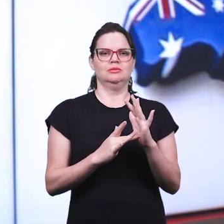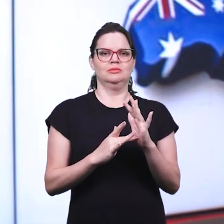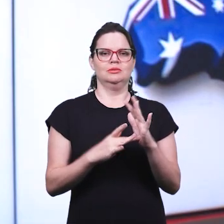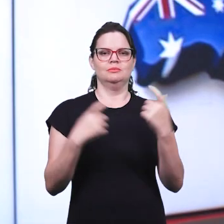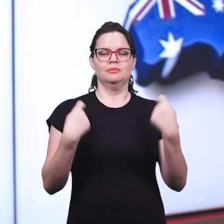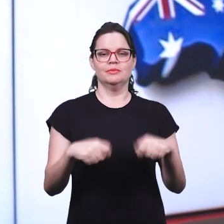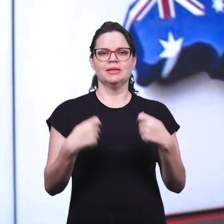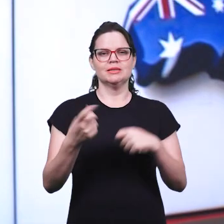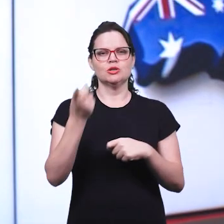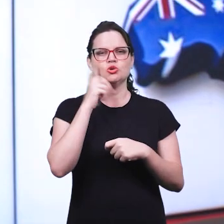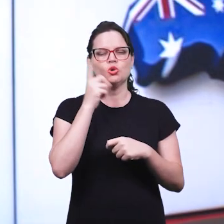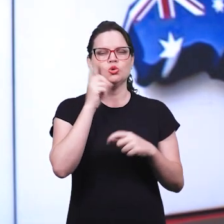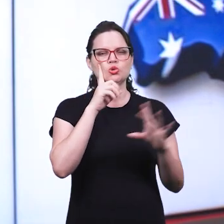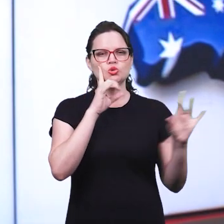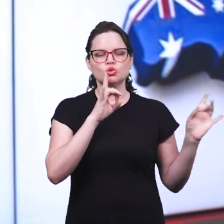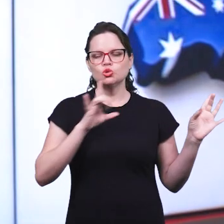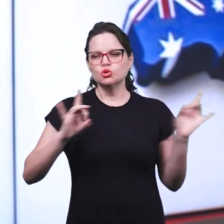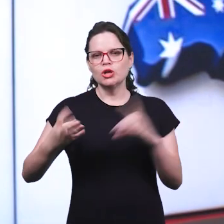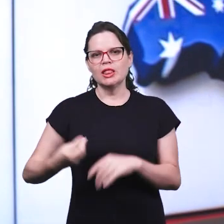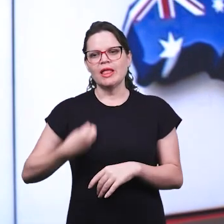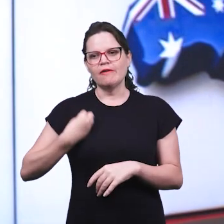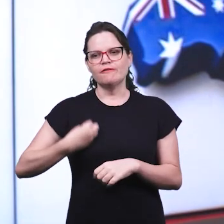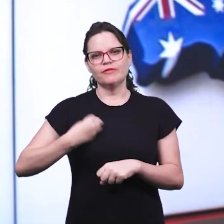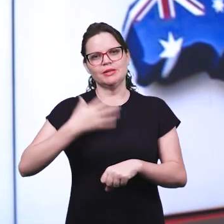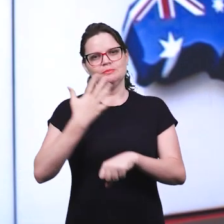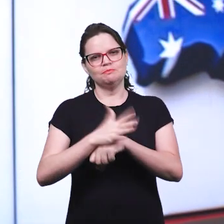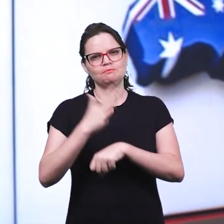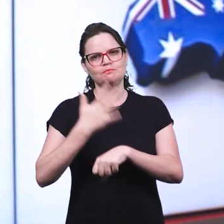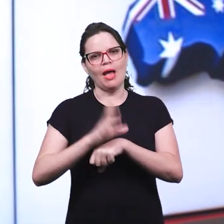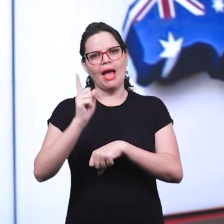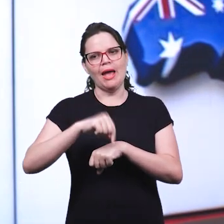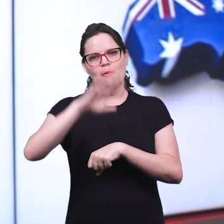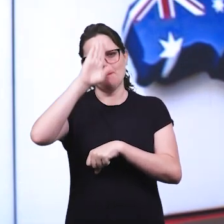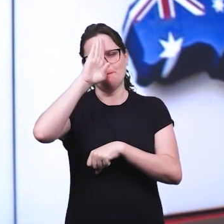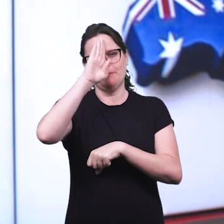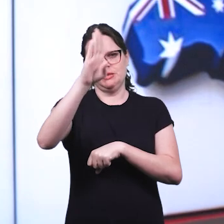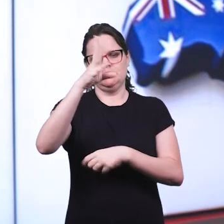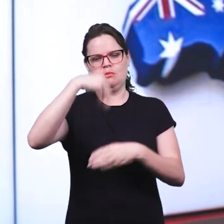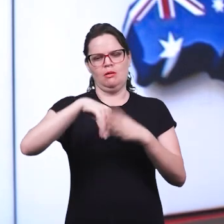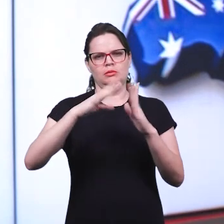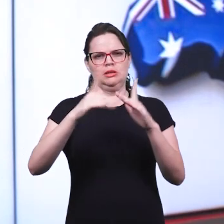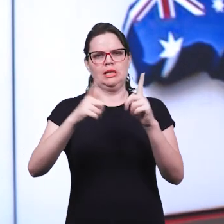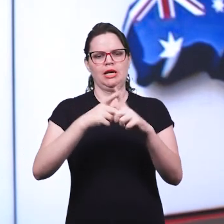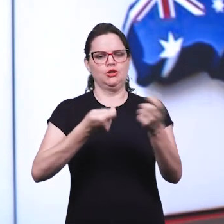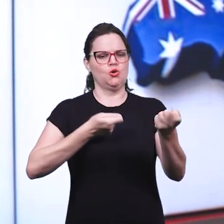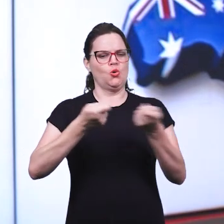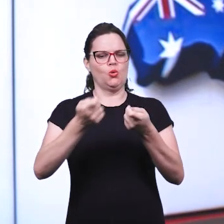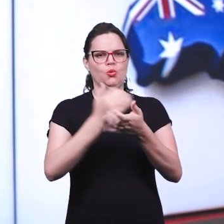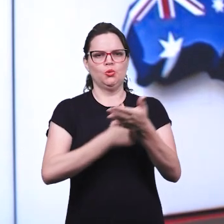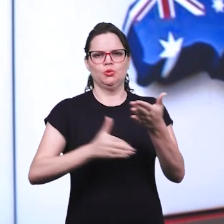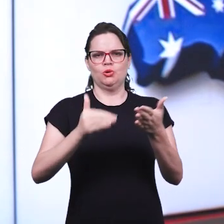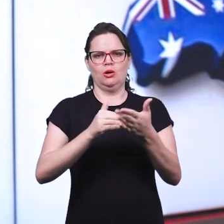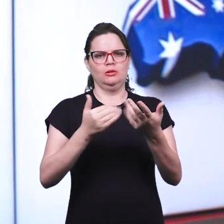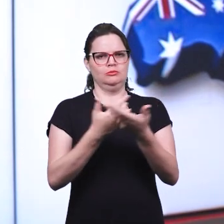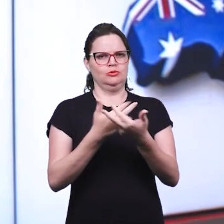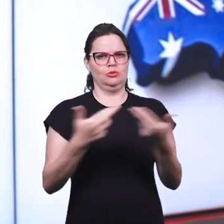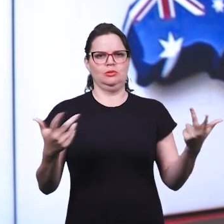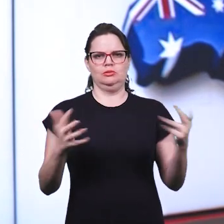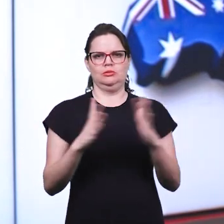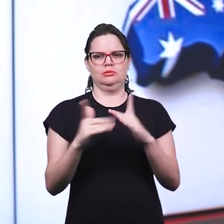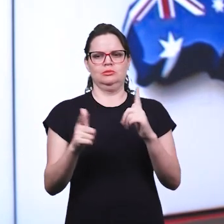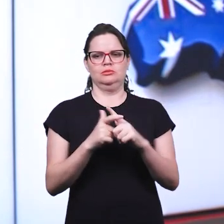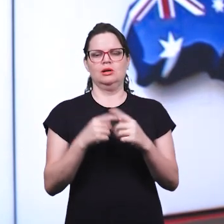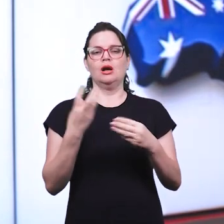na prática, na realidade, cabeça da sua igreja e governar a sua igreja através